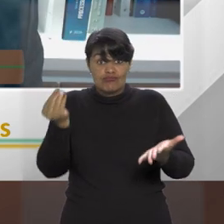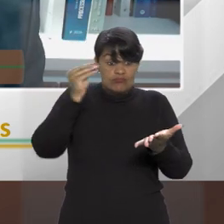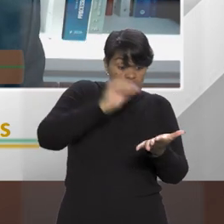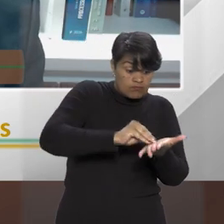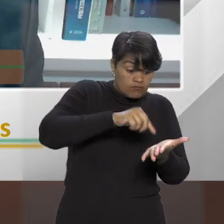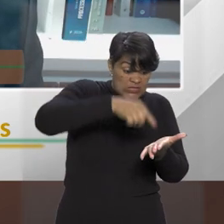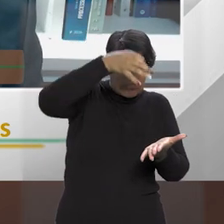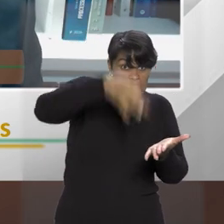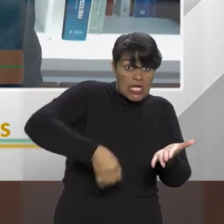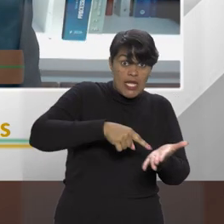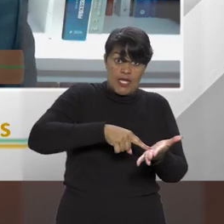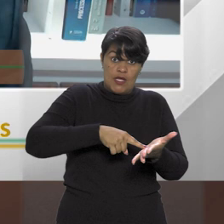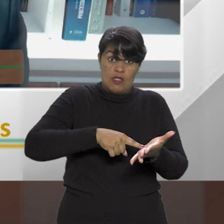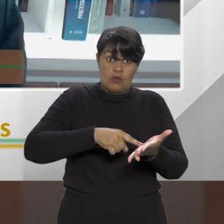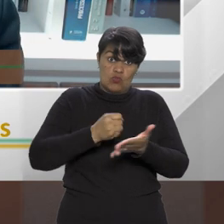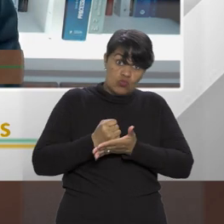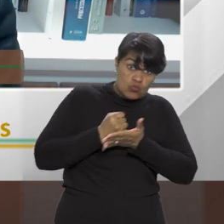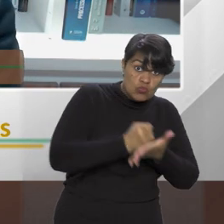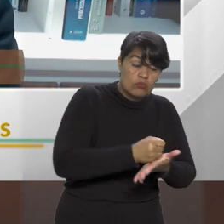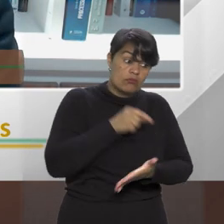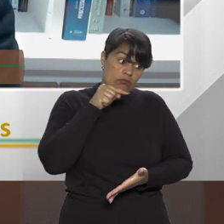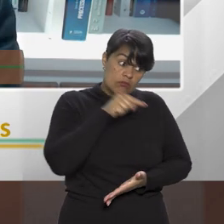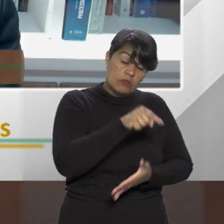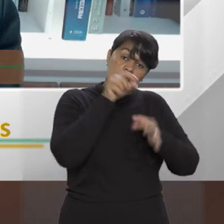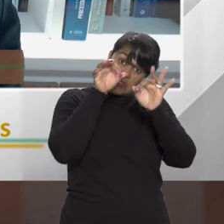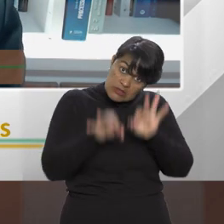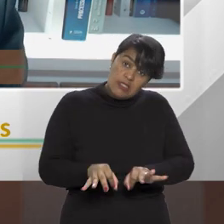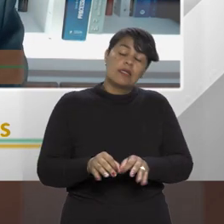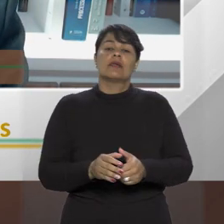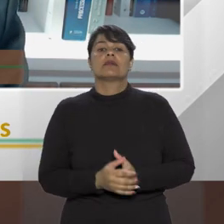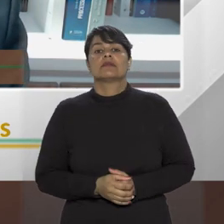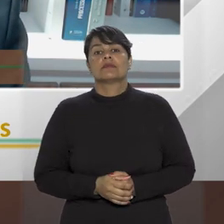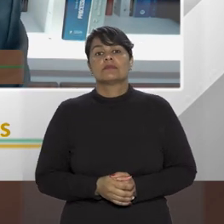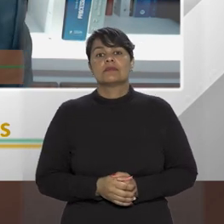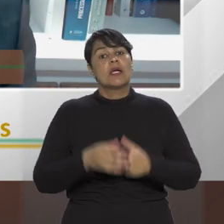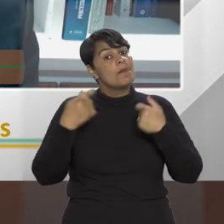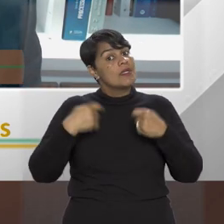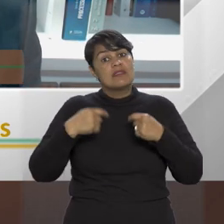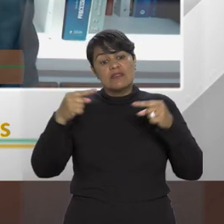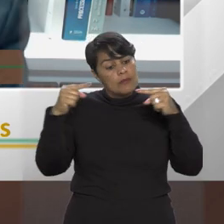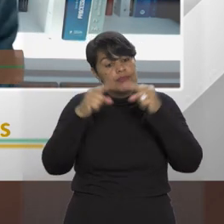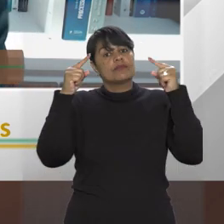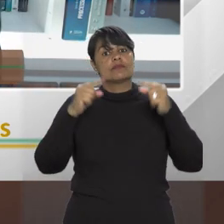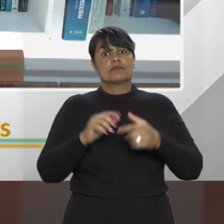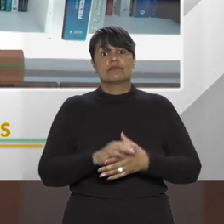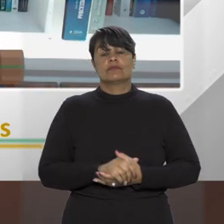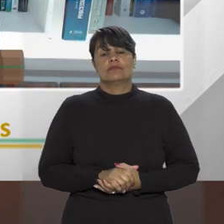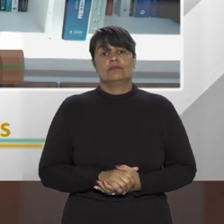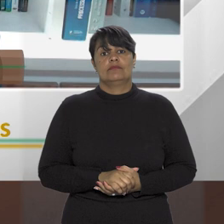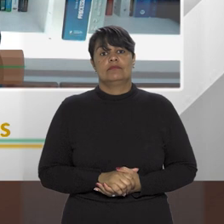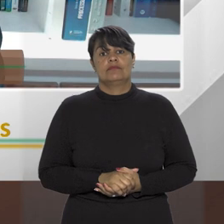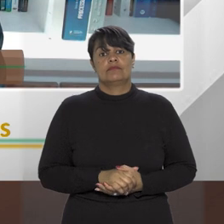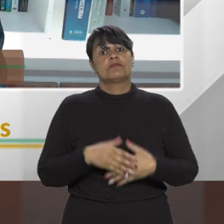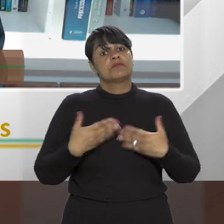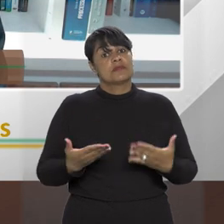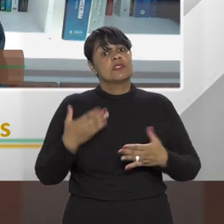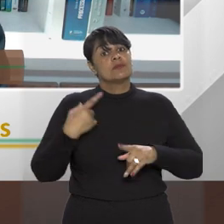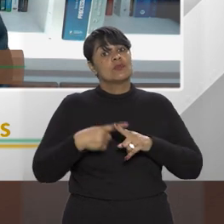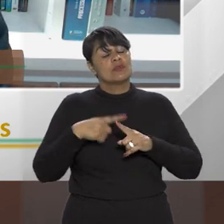seja concretizada. E é por essa razão, talvez, que o sistema multiportes deva, a meu ver, olhar também para a